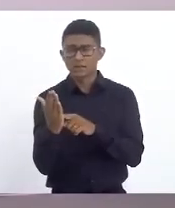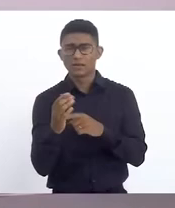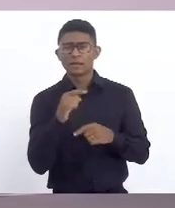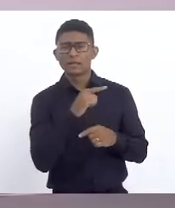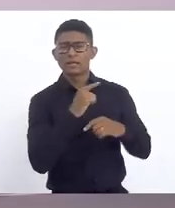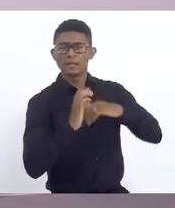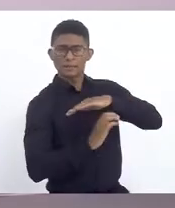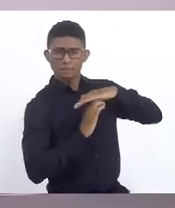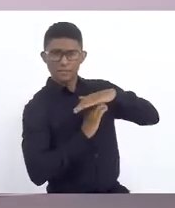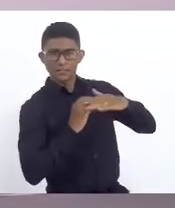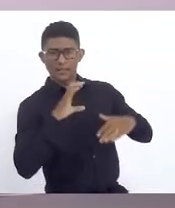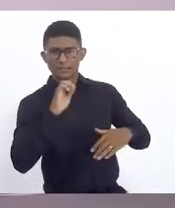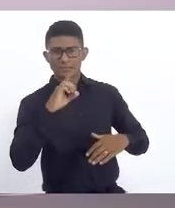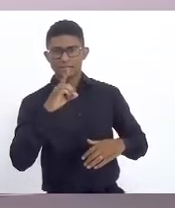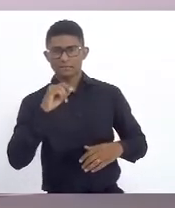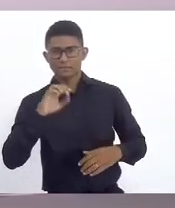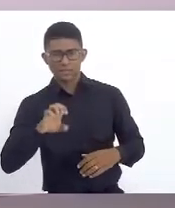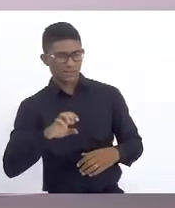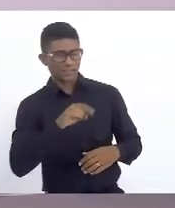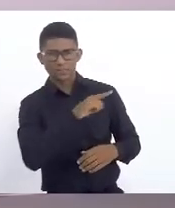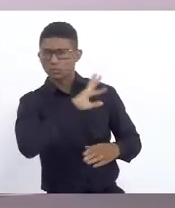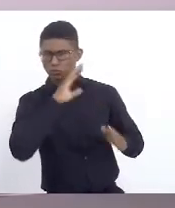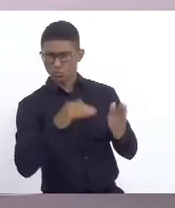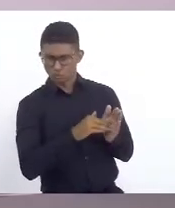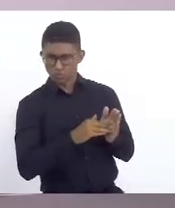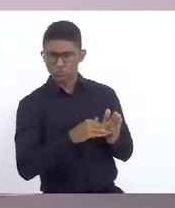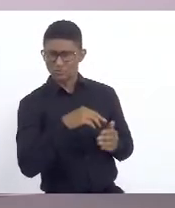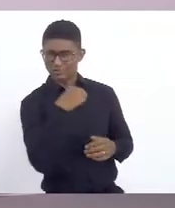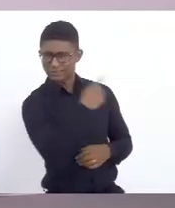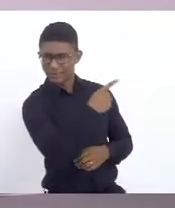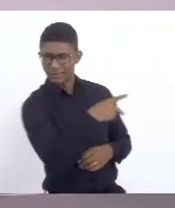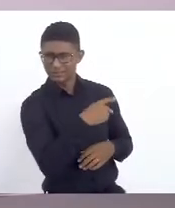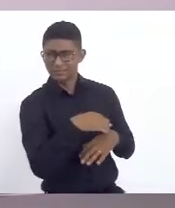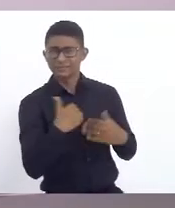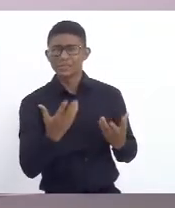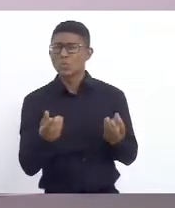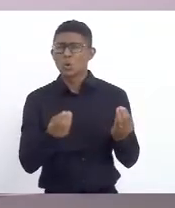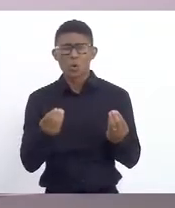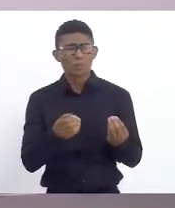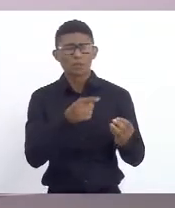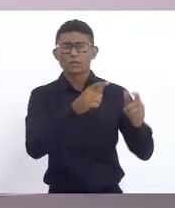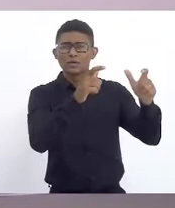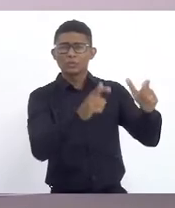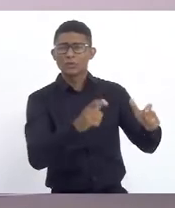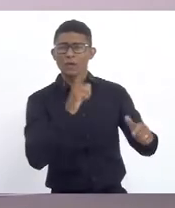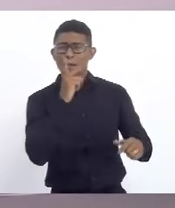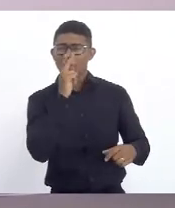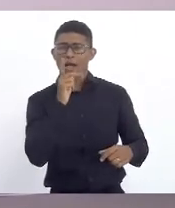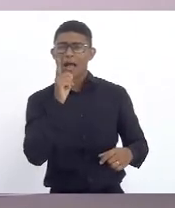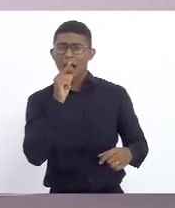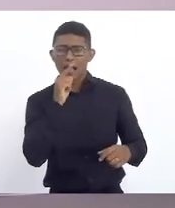falta. Em Austin está lá a estação que vocês não conseguem botar água na distribuição,